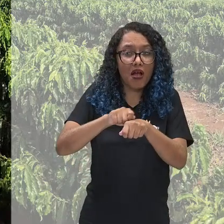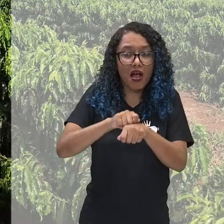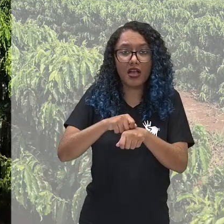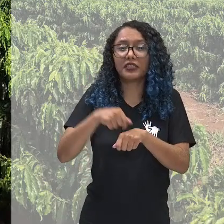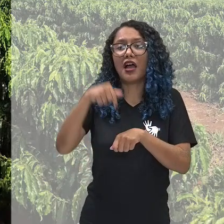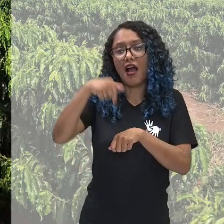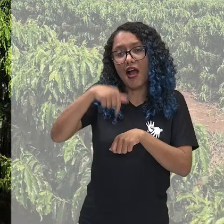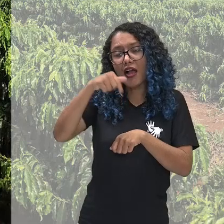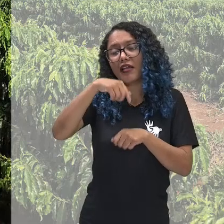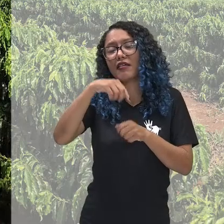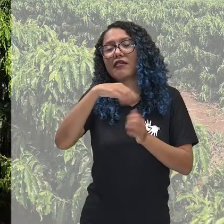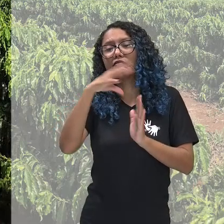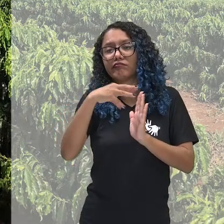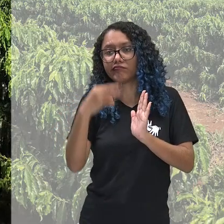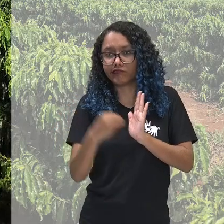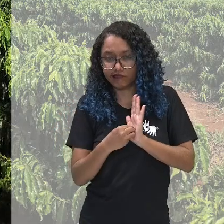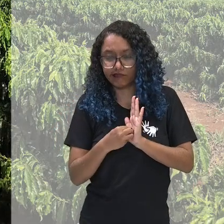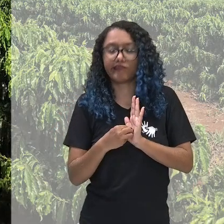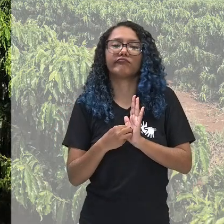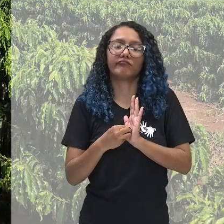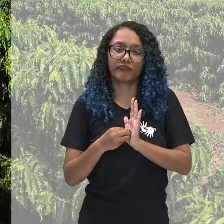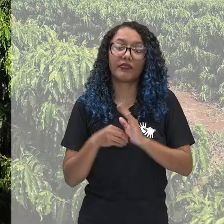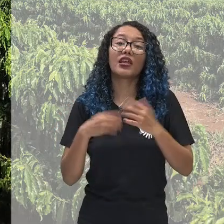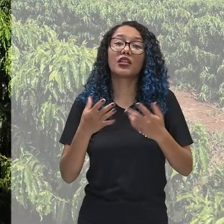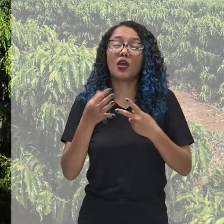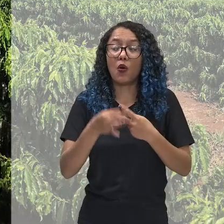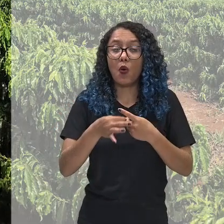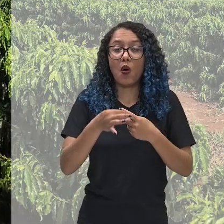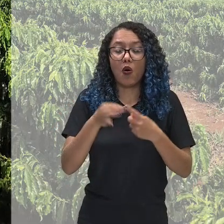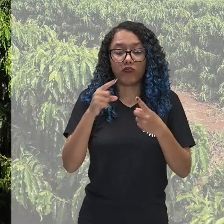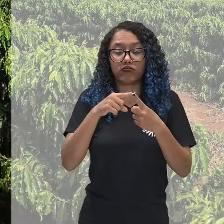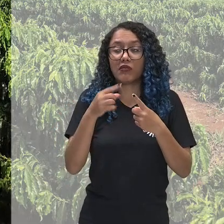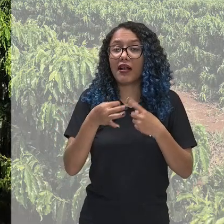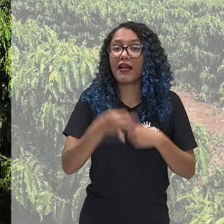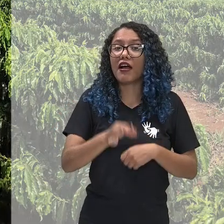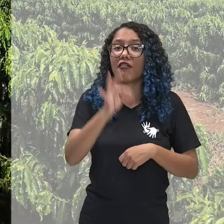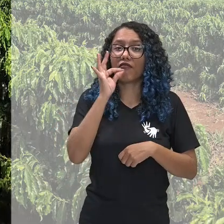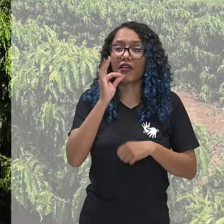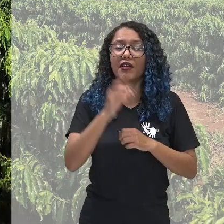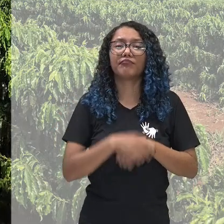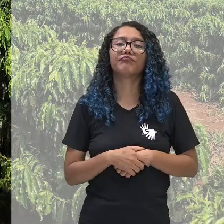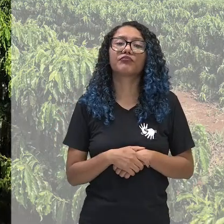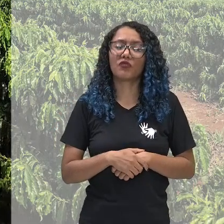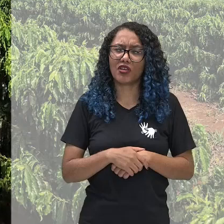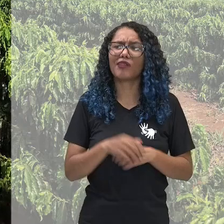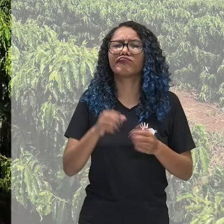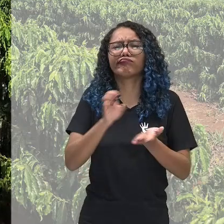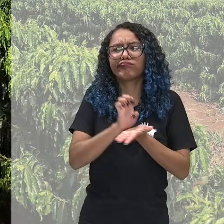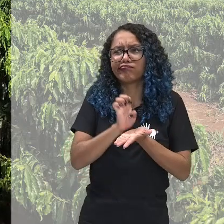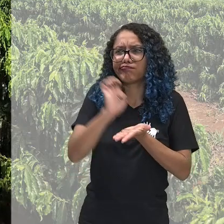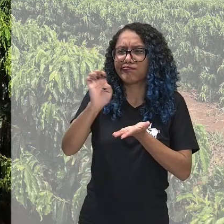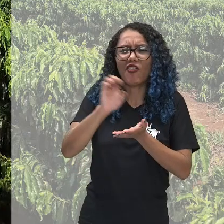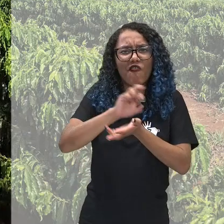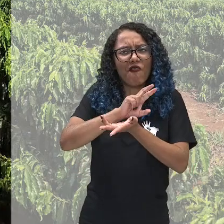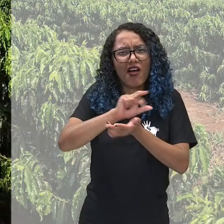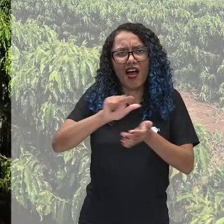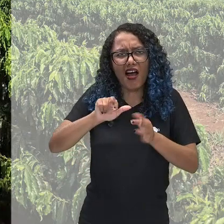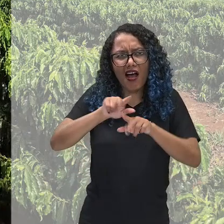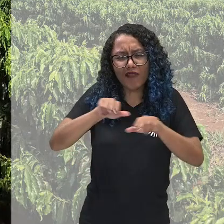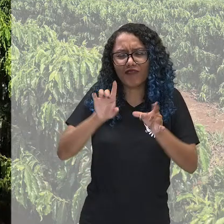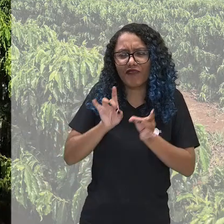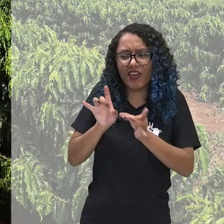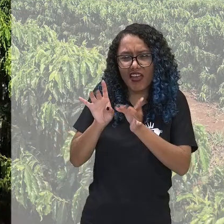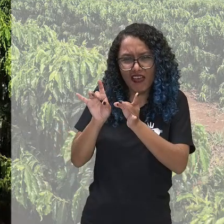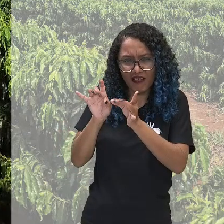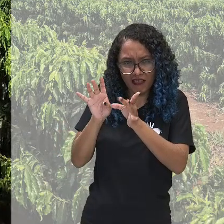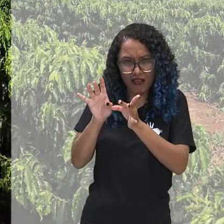região amazônica. O café, galera, ele representou grande parte das exportações e também fez com que